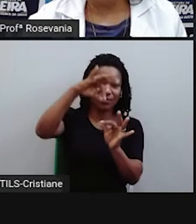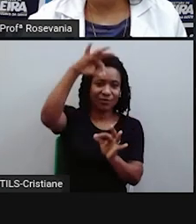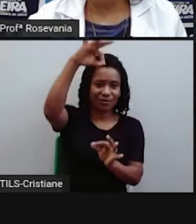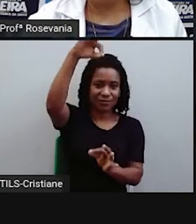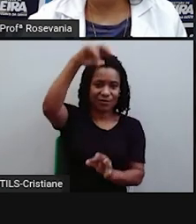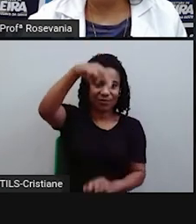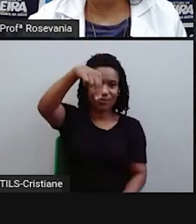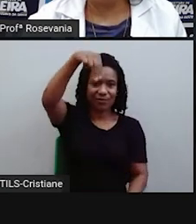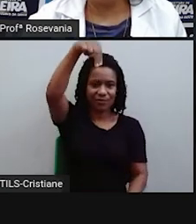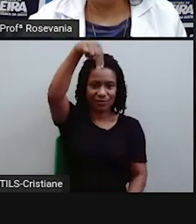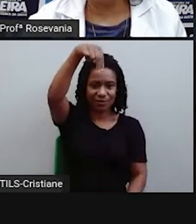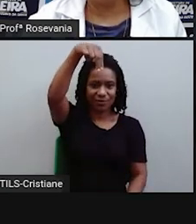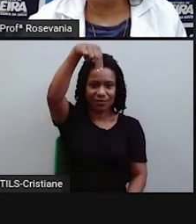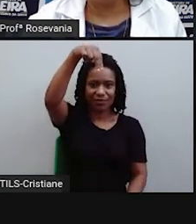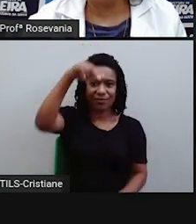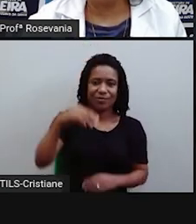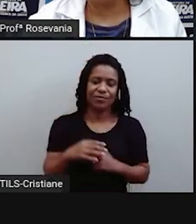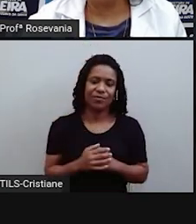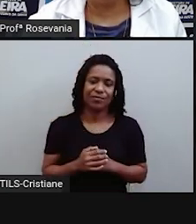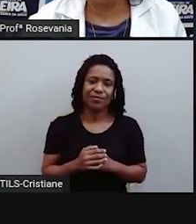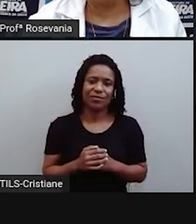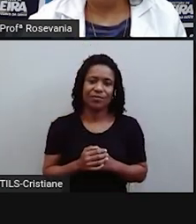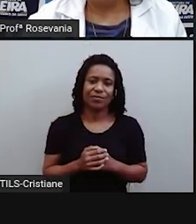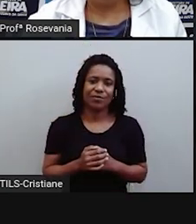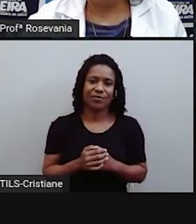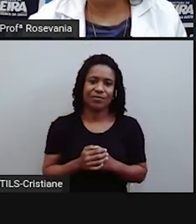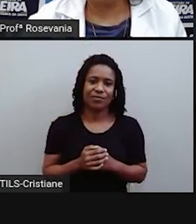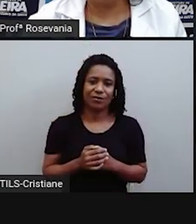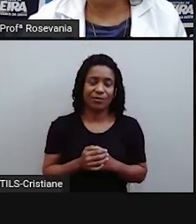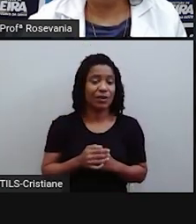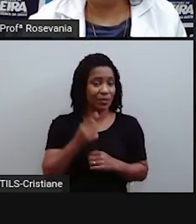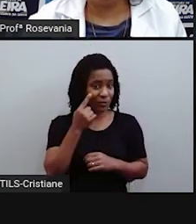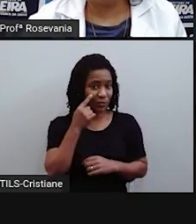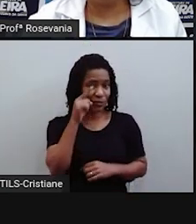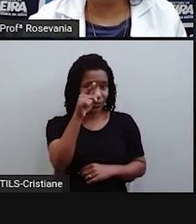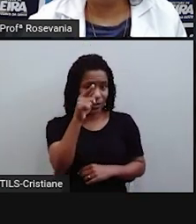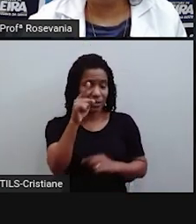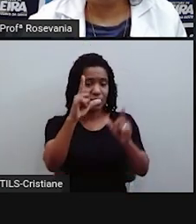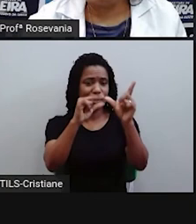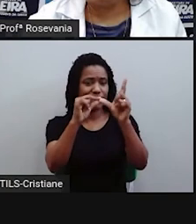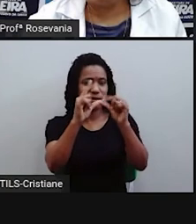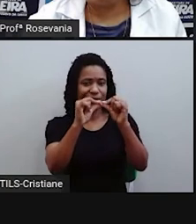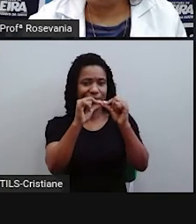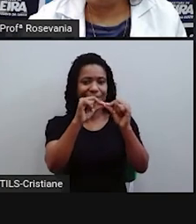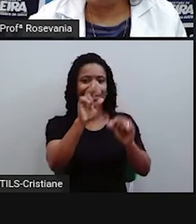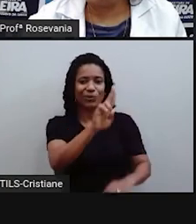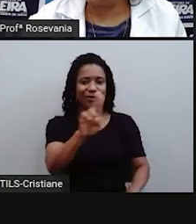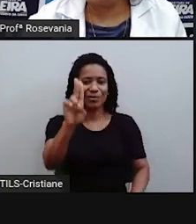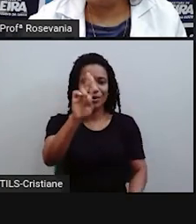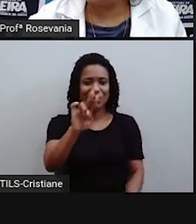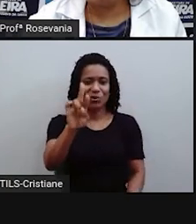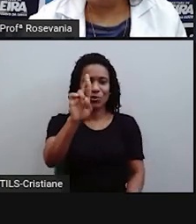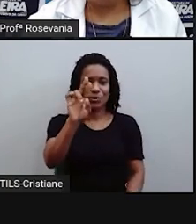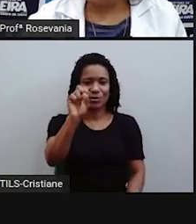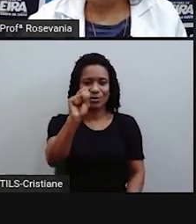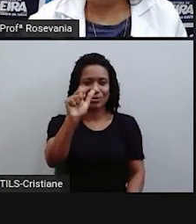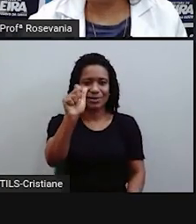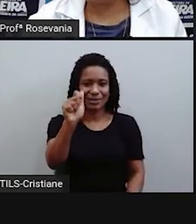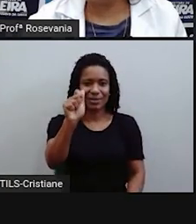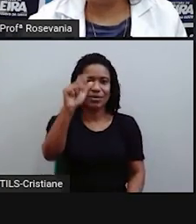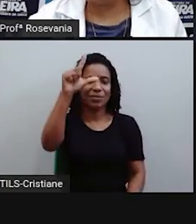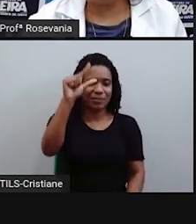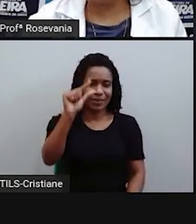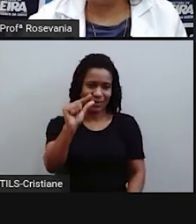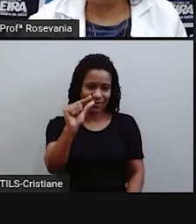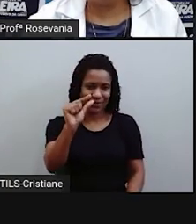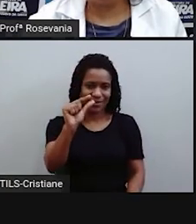fazer. E aí, essa pontinha aqui, né, da Ursa Menor, na última estrelinha que tem, na pontinha aqui, é a